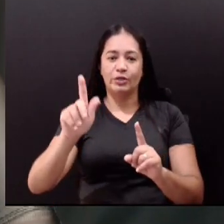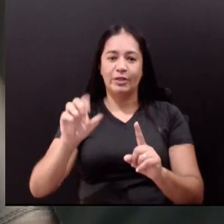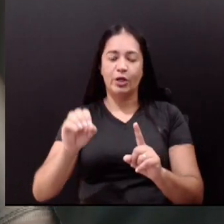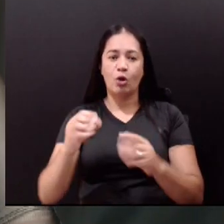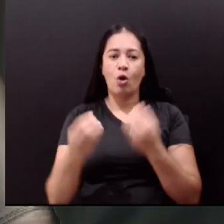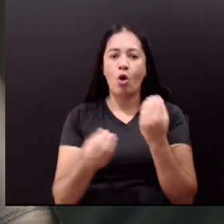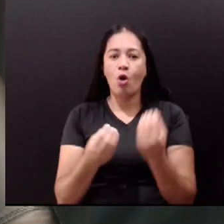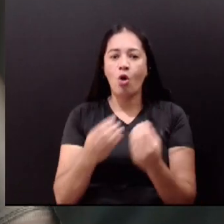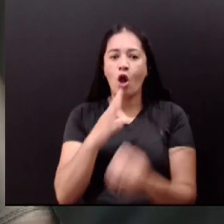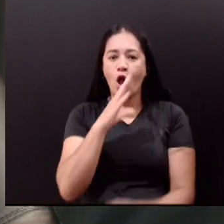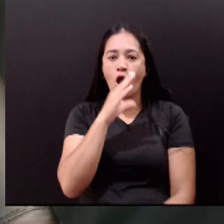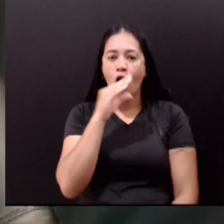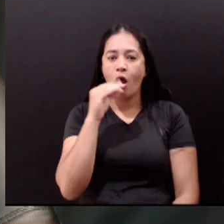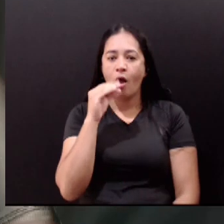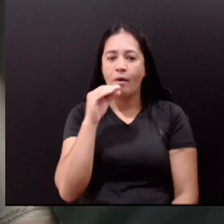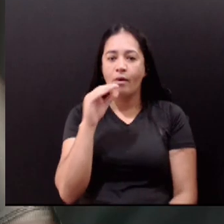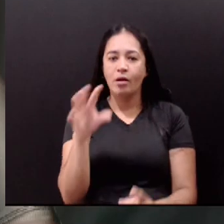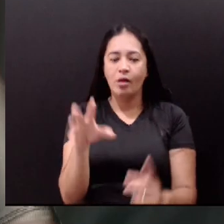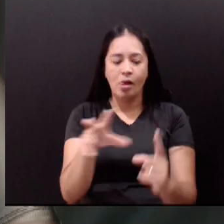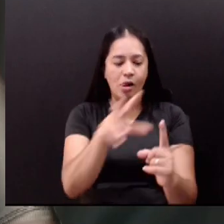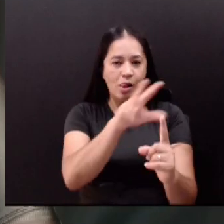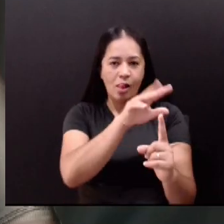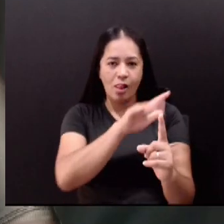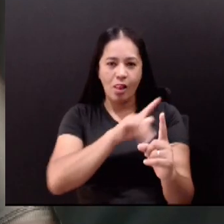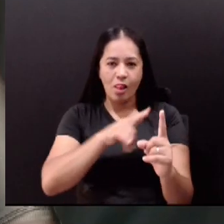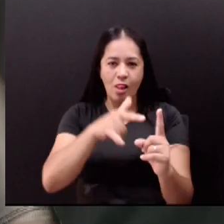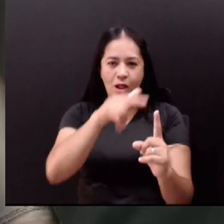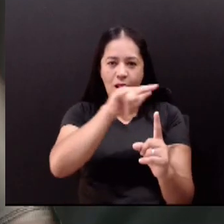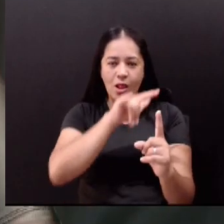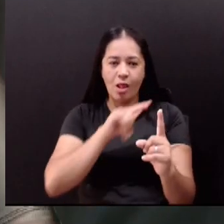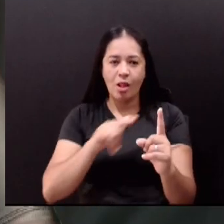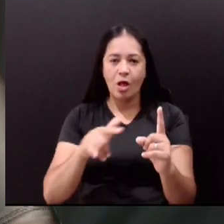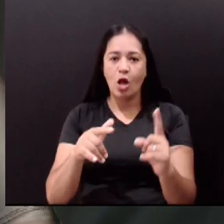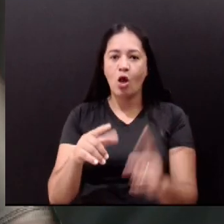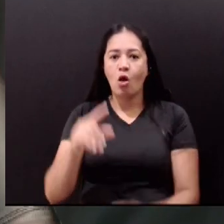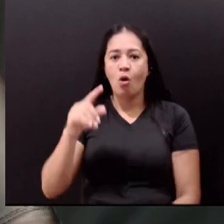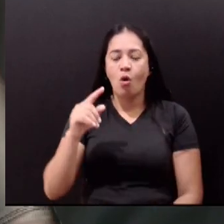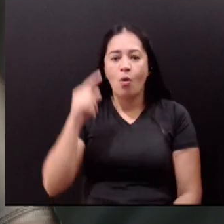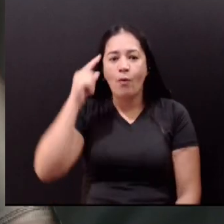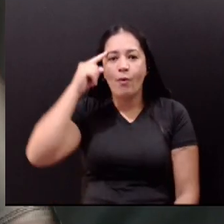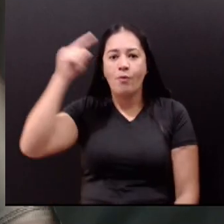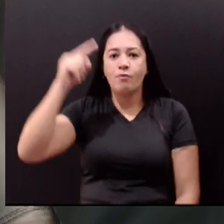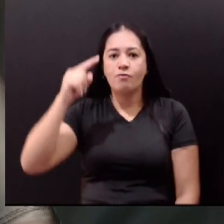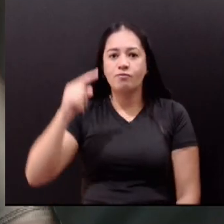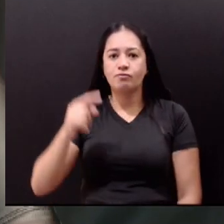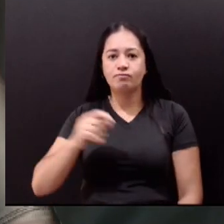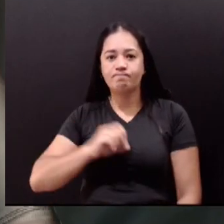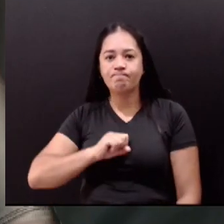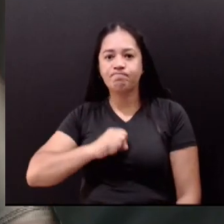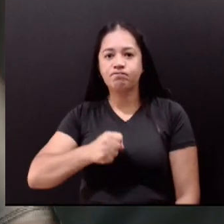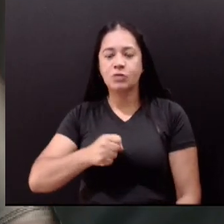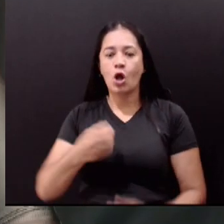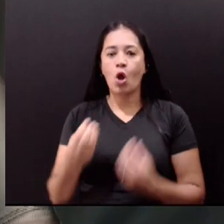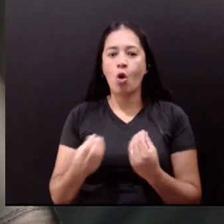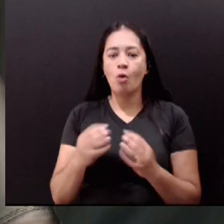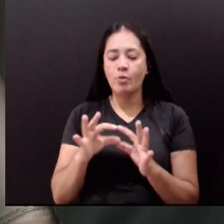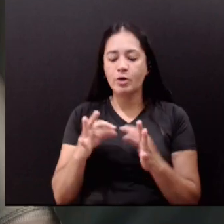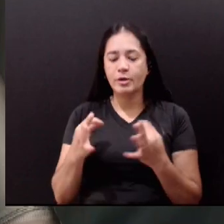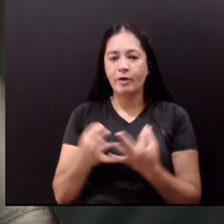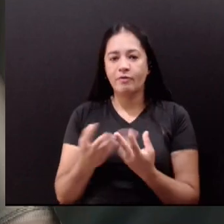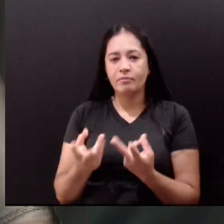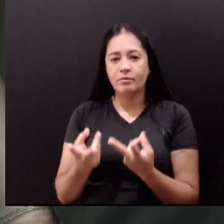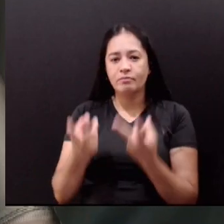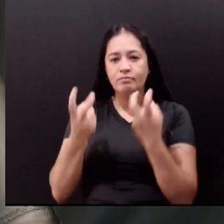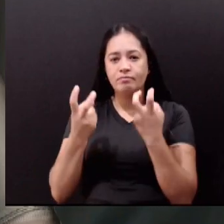por grupos com ideias extremistas e como a família pode perceber esse